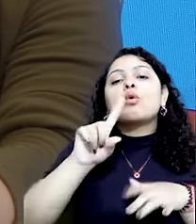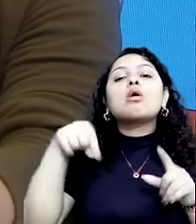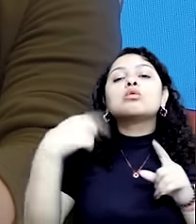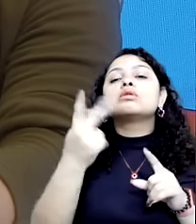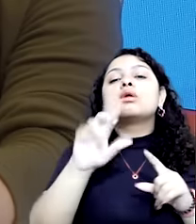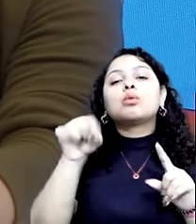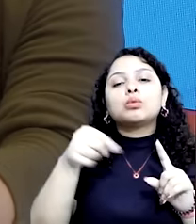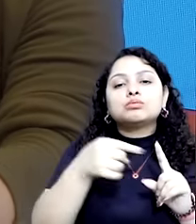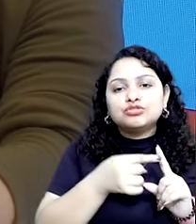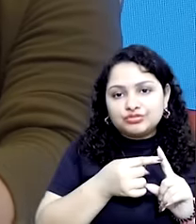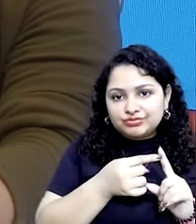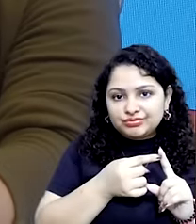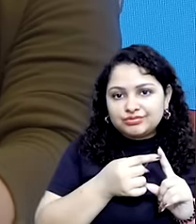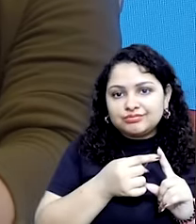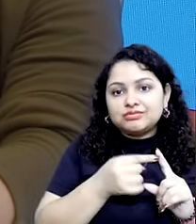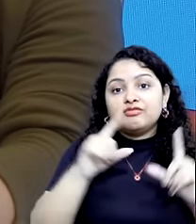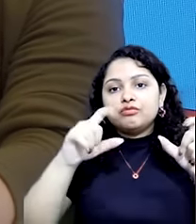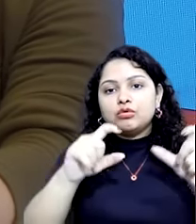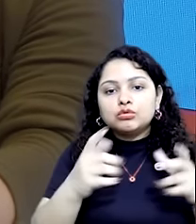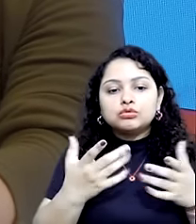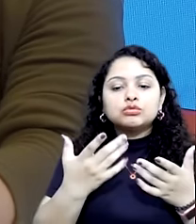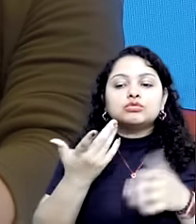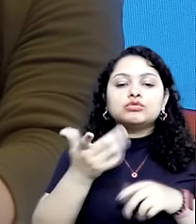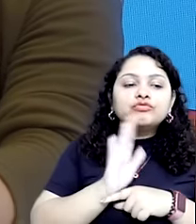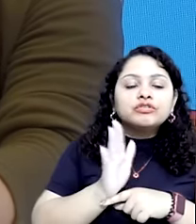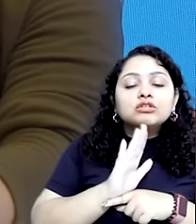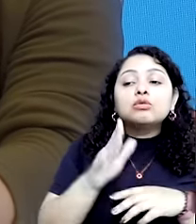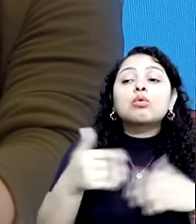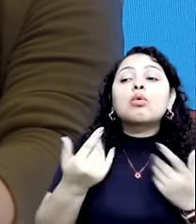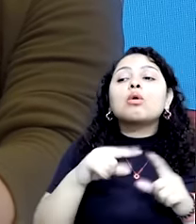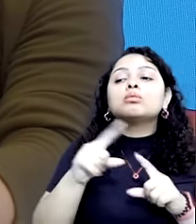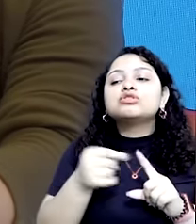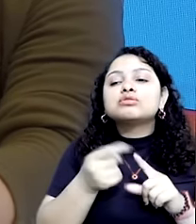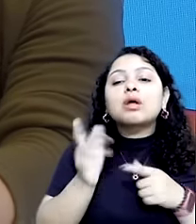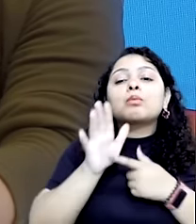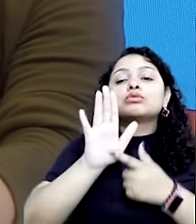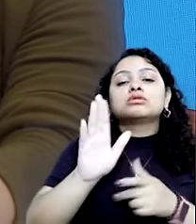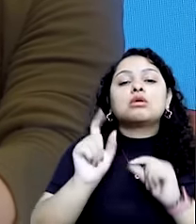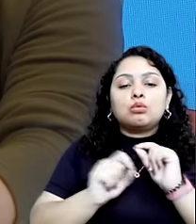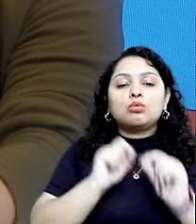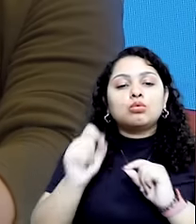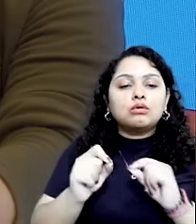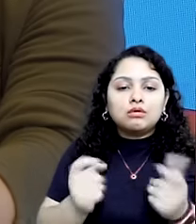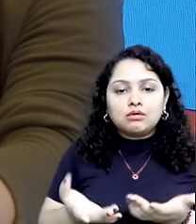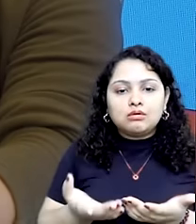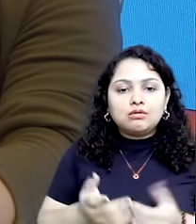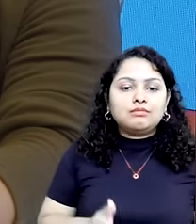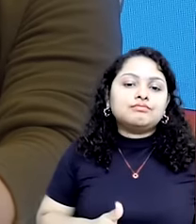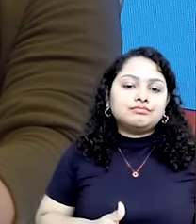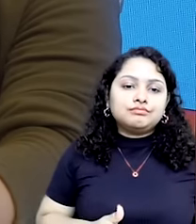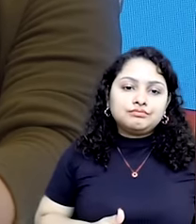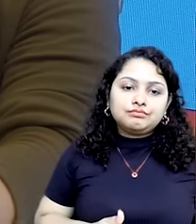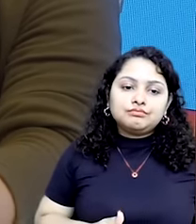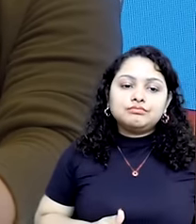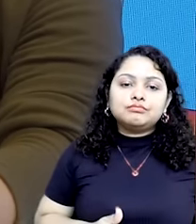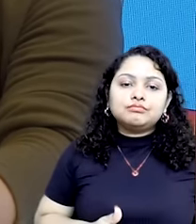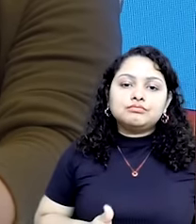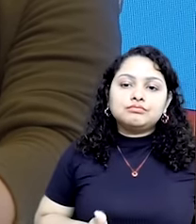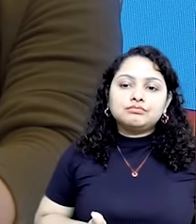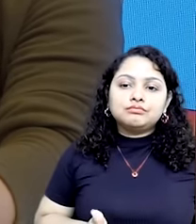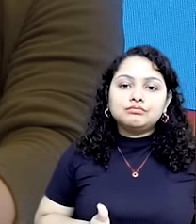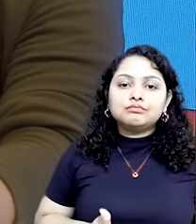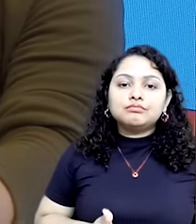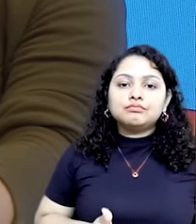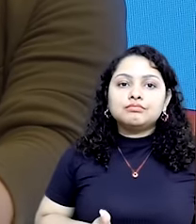objetivo daquela foto ou daquele vídeo né O que que ela tá querendo transmitir né O que que eu quero passar né pro pro público ali que